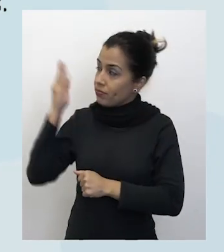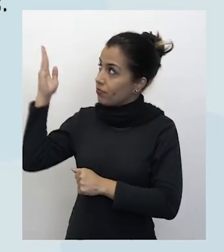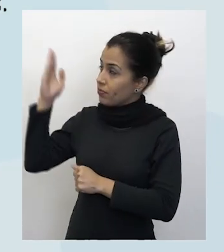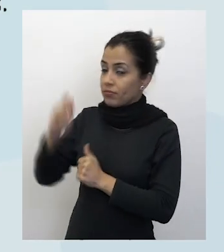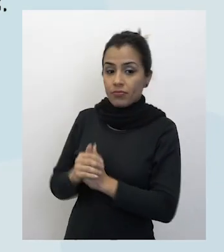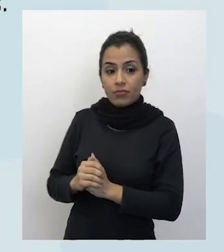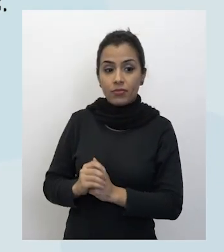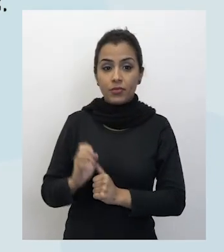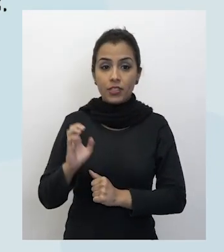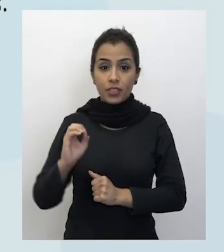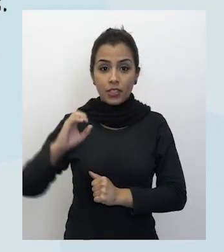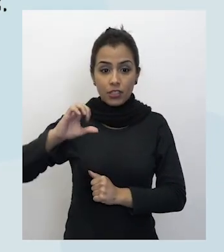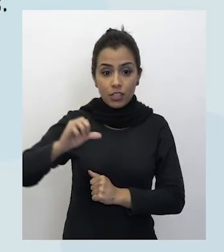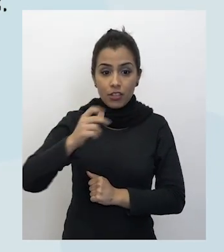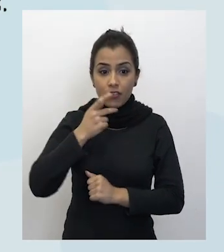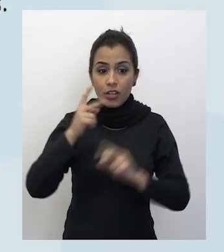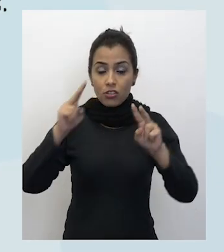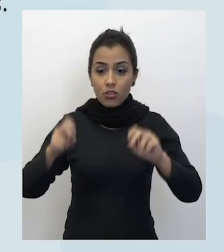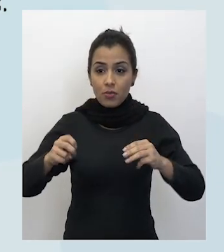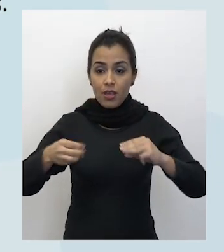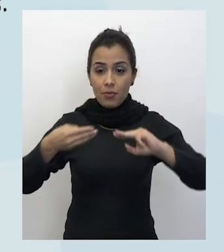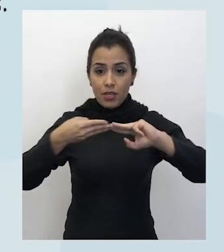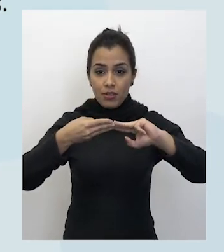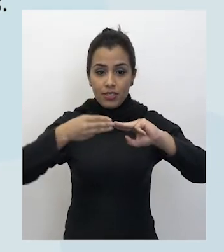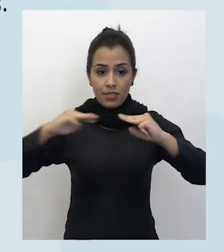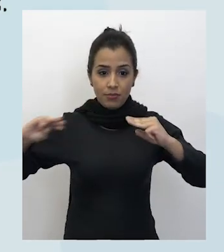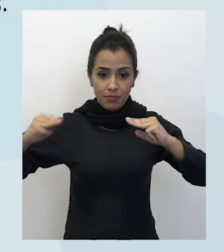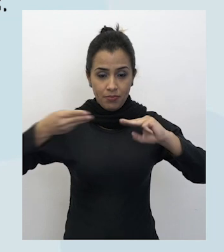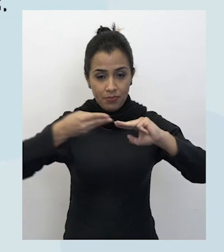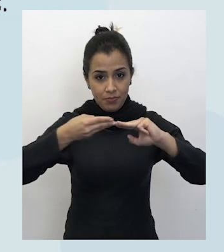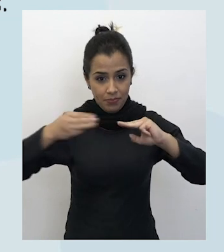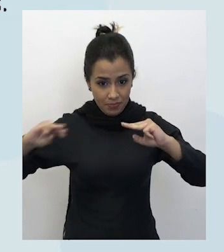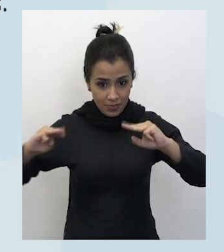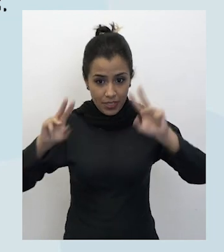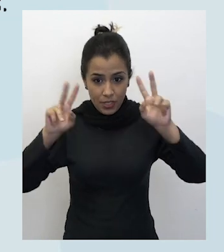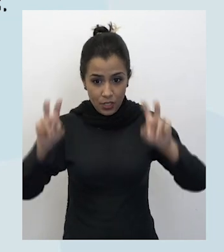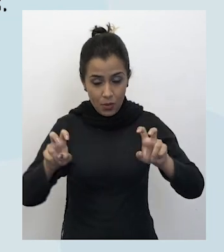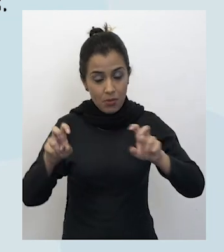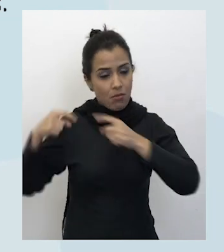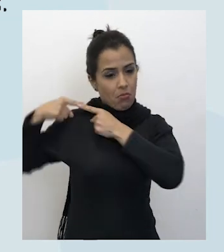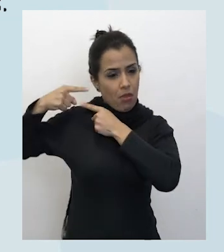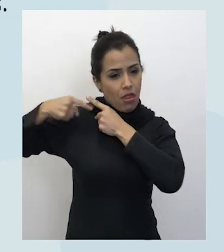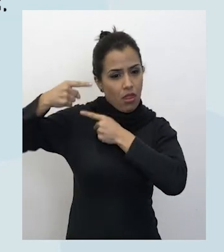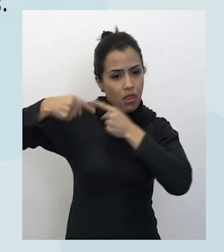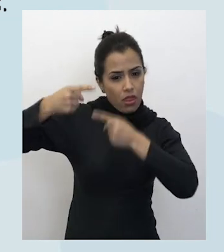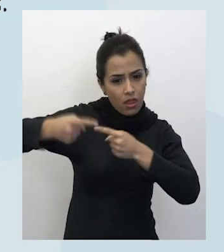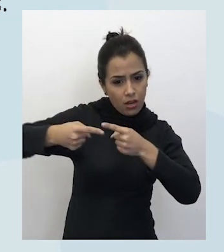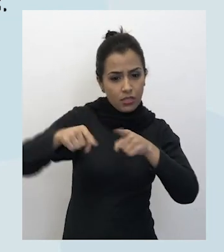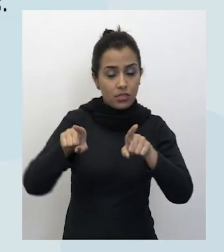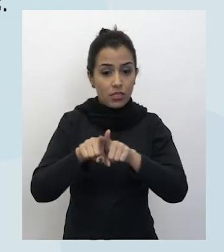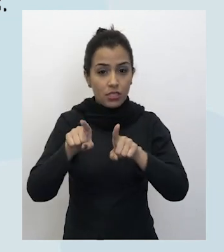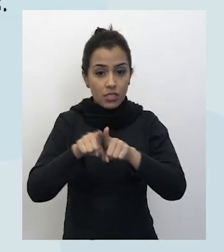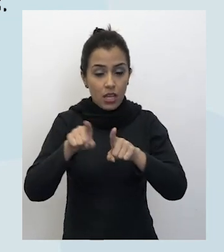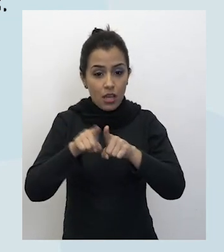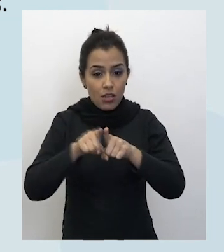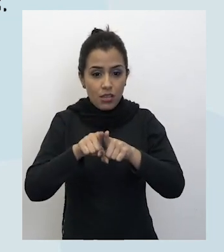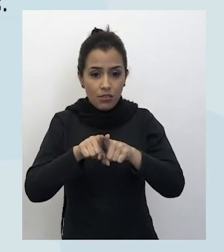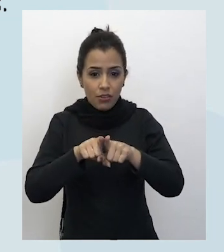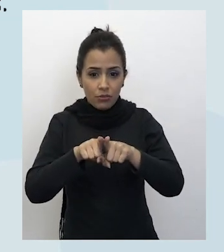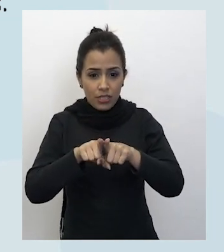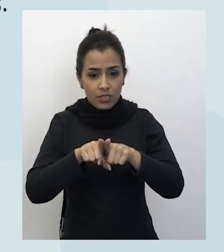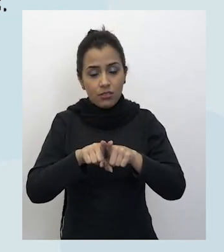discutir as ideias de Mendel sobre fatores hereditários, gametas, segregação e fecundação na transmissão de